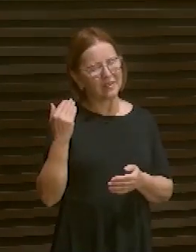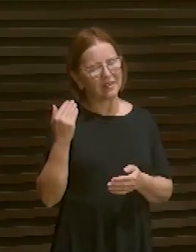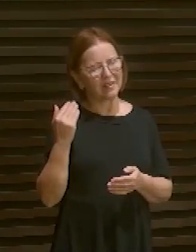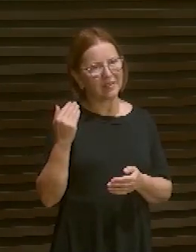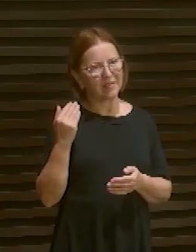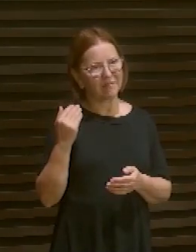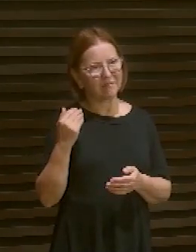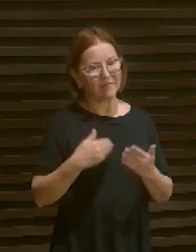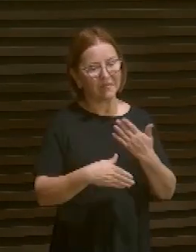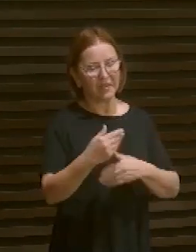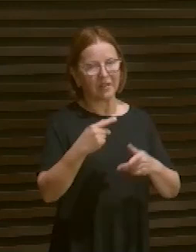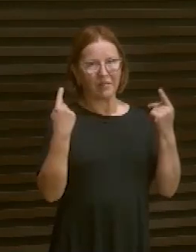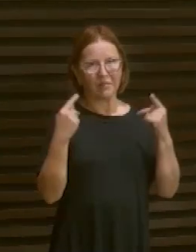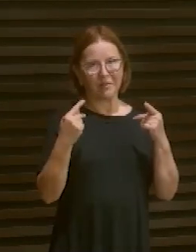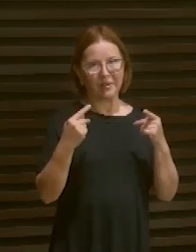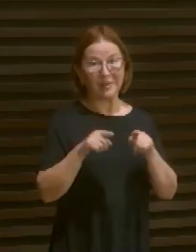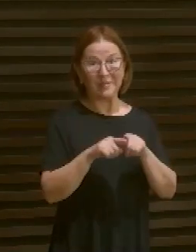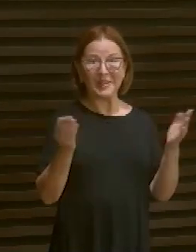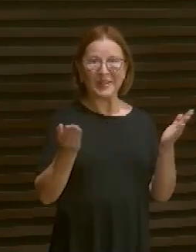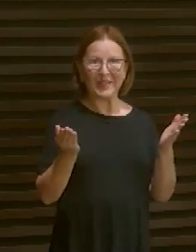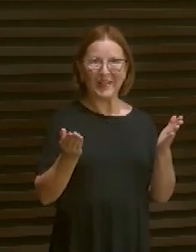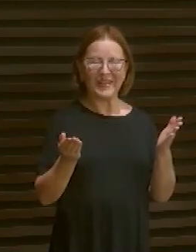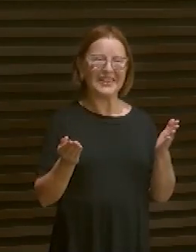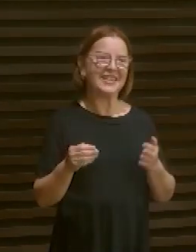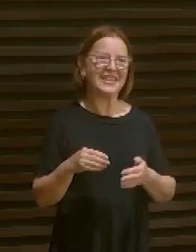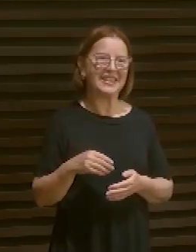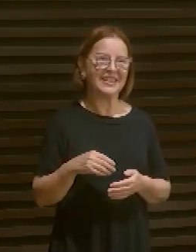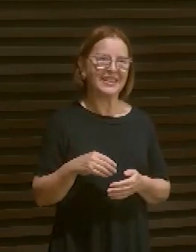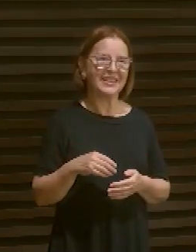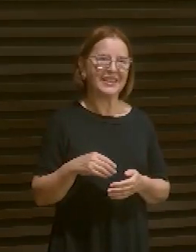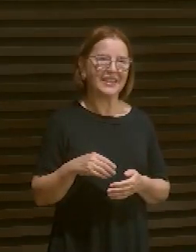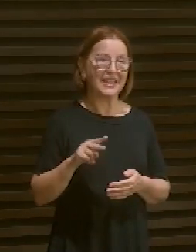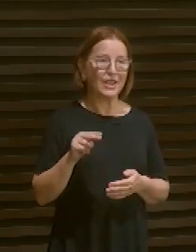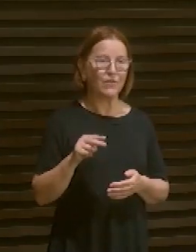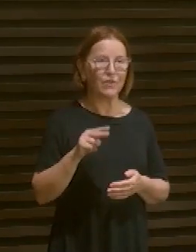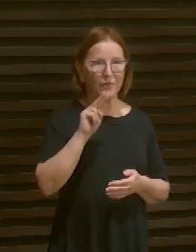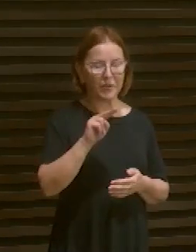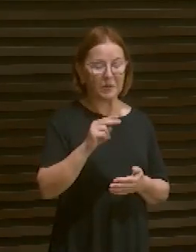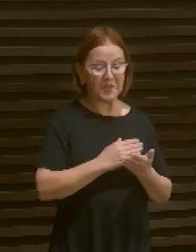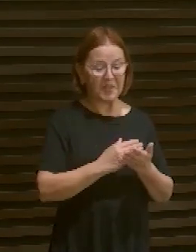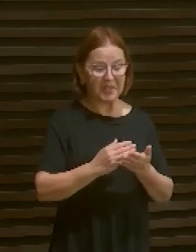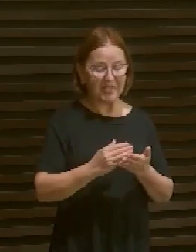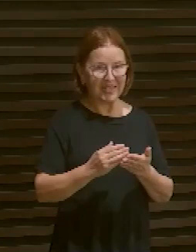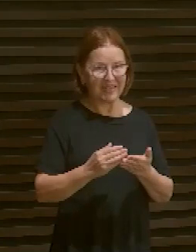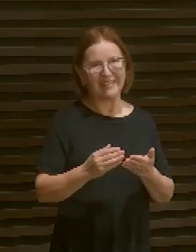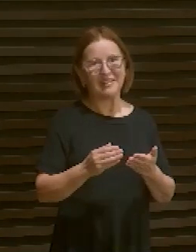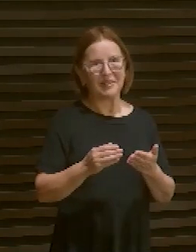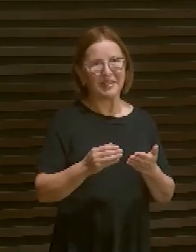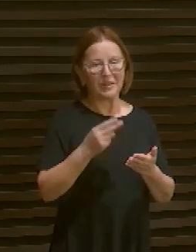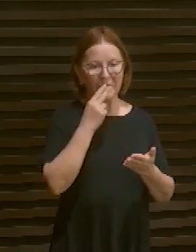pelos profetas, mas hoje, como vimos desde o início desta epístola, Ele nos falou